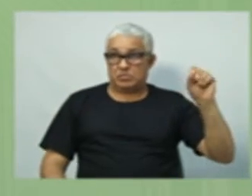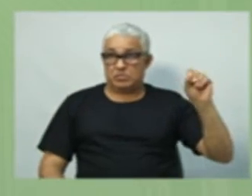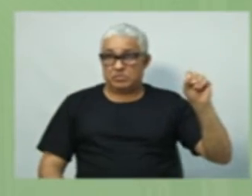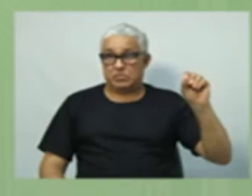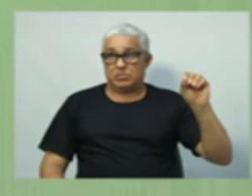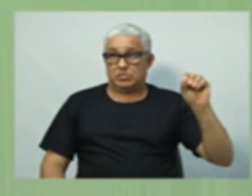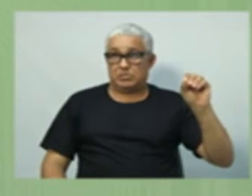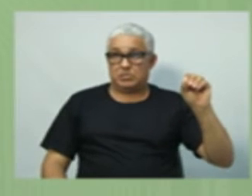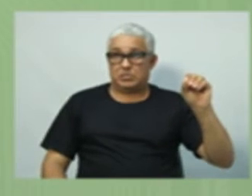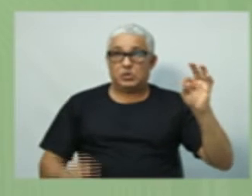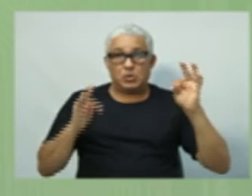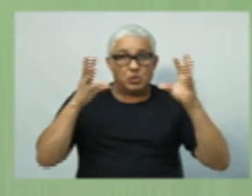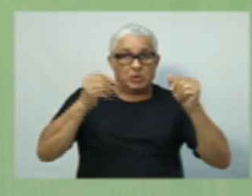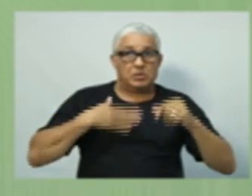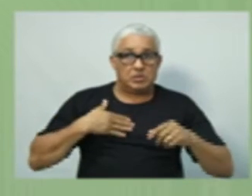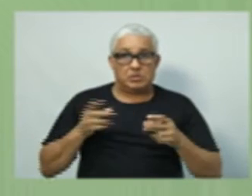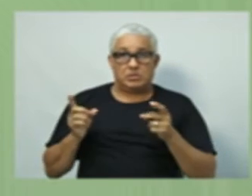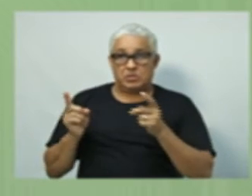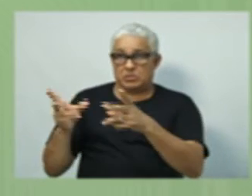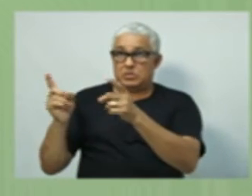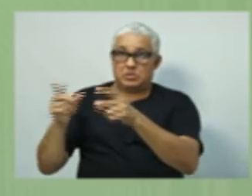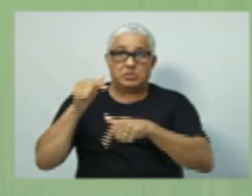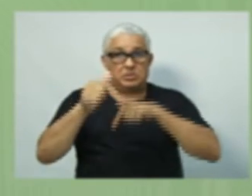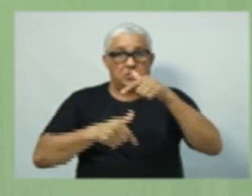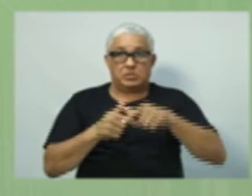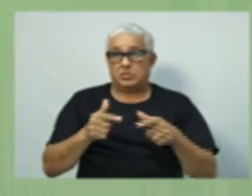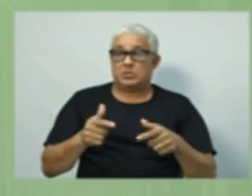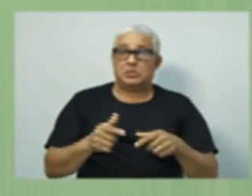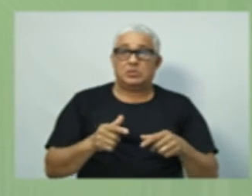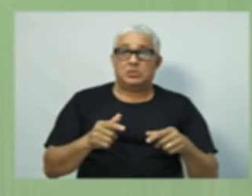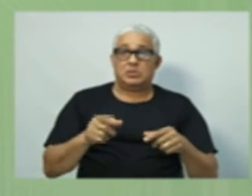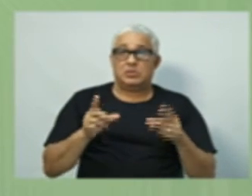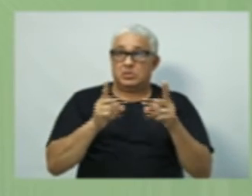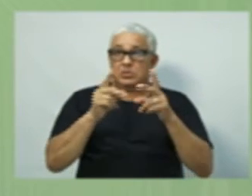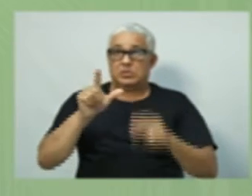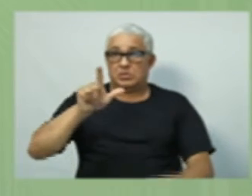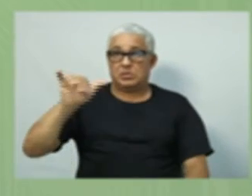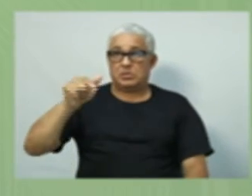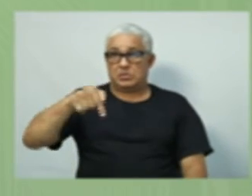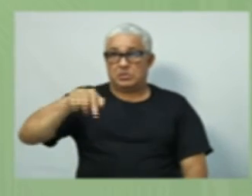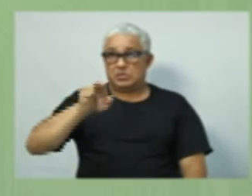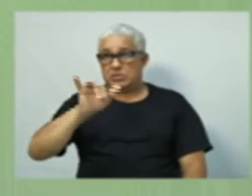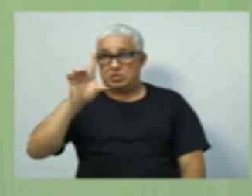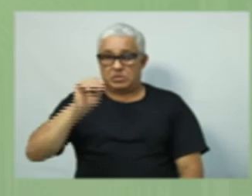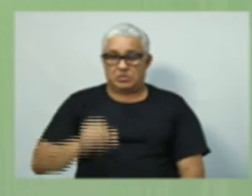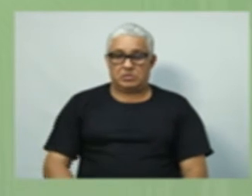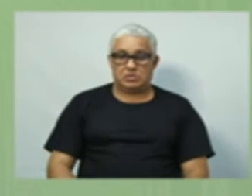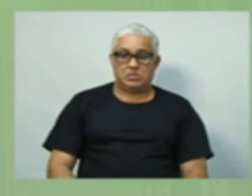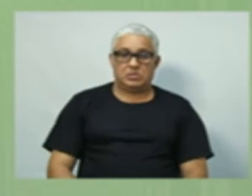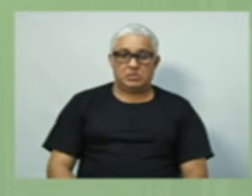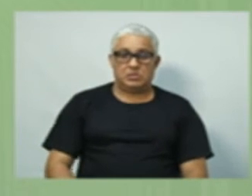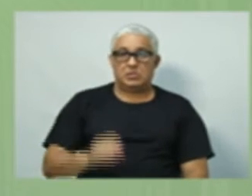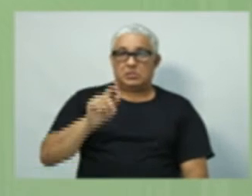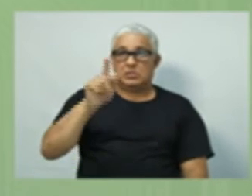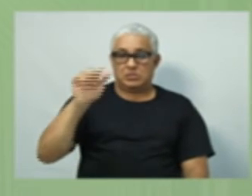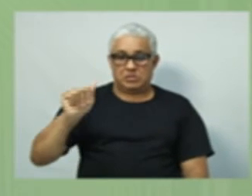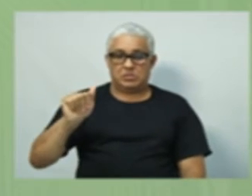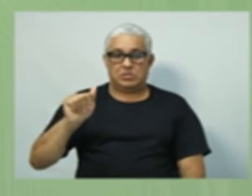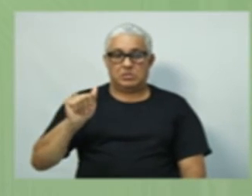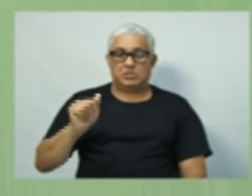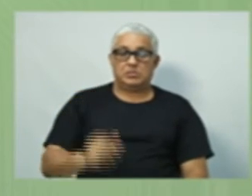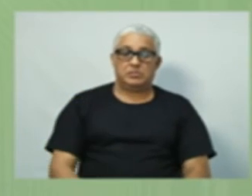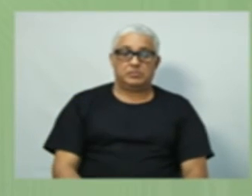considerando todas as minhas vendas a gente vai trabalhar com vendas líquidas a fórmula é vendas líquidas / ativo